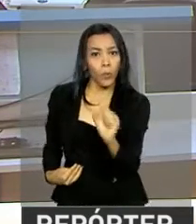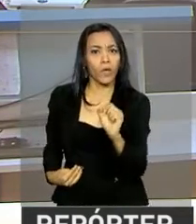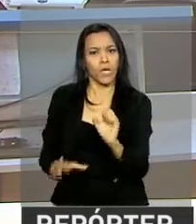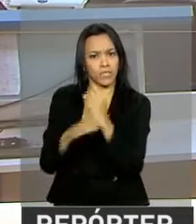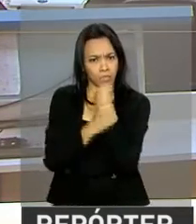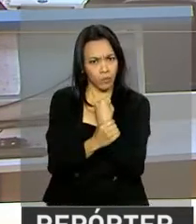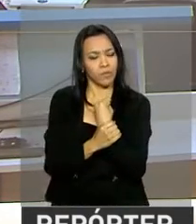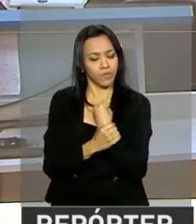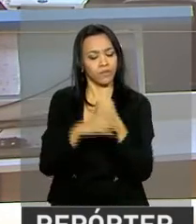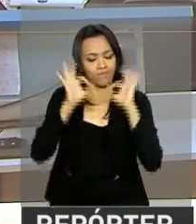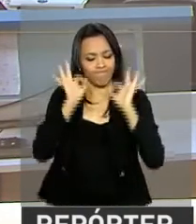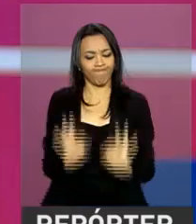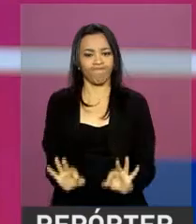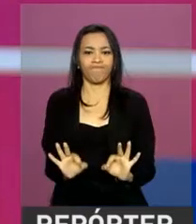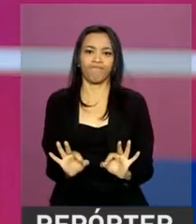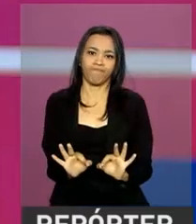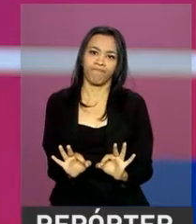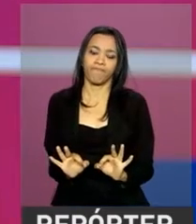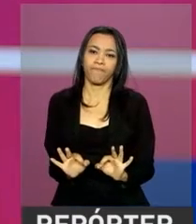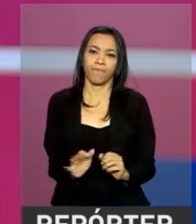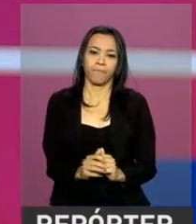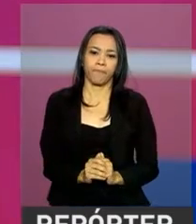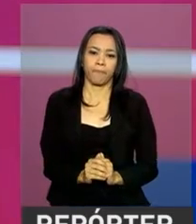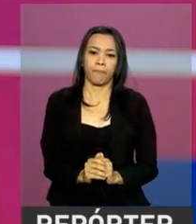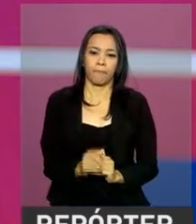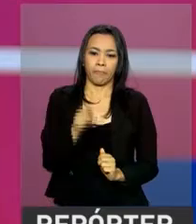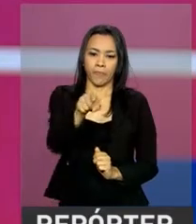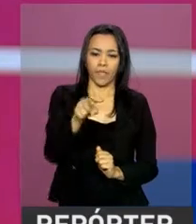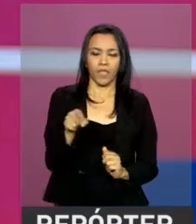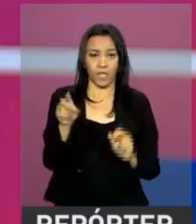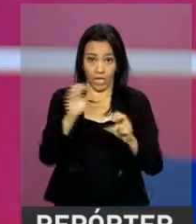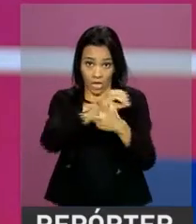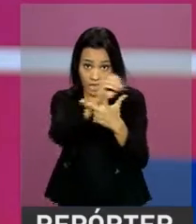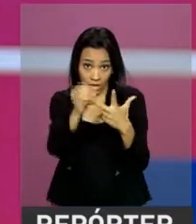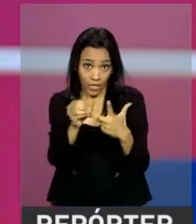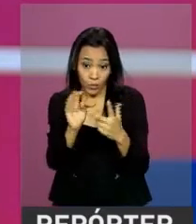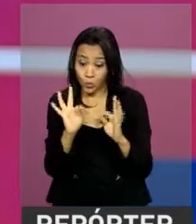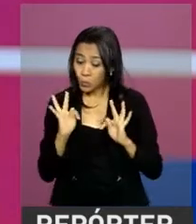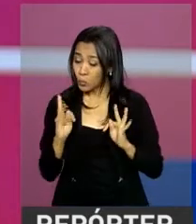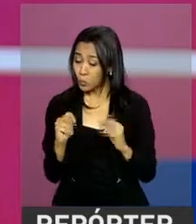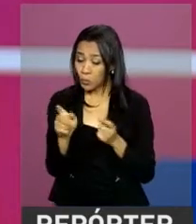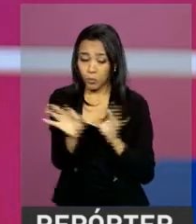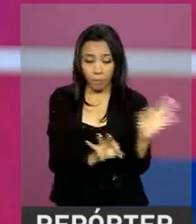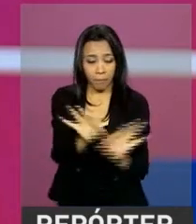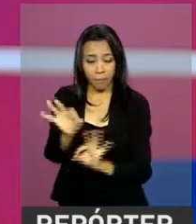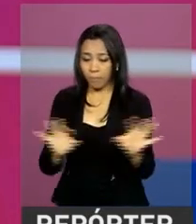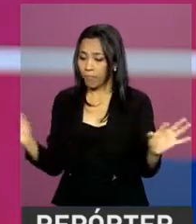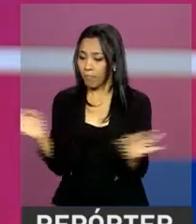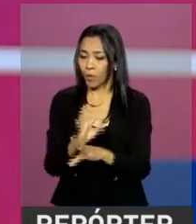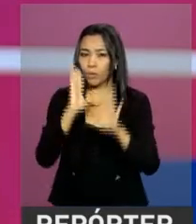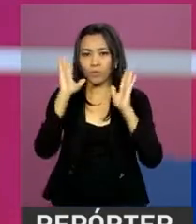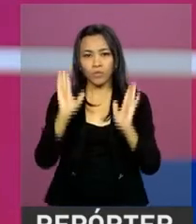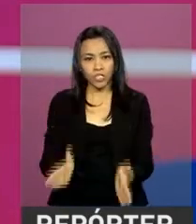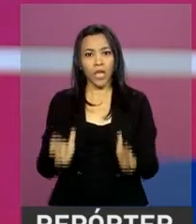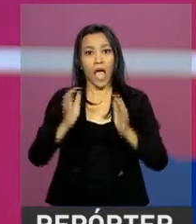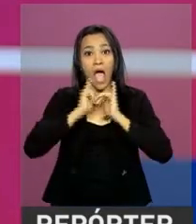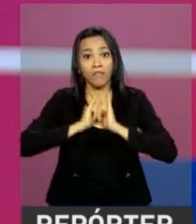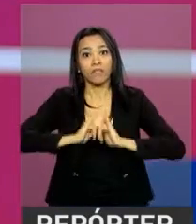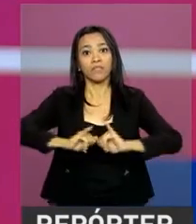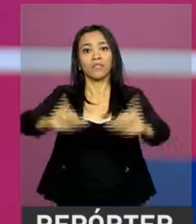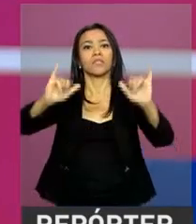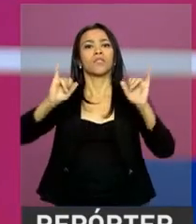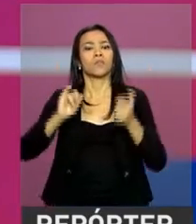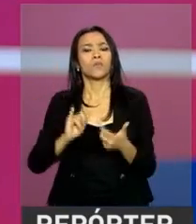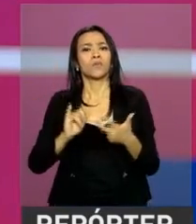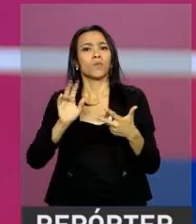exame está garantida com relação à lenta tudo pronto preparado já estamos anunciando aí o ensalamento a